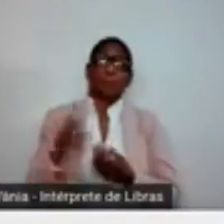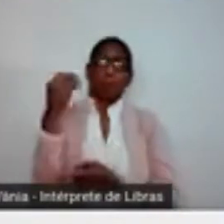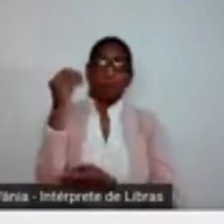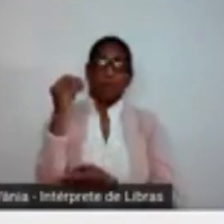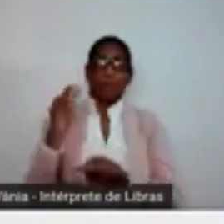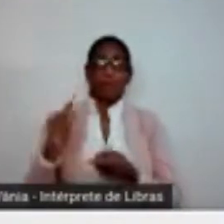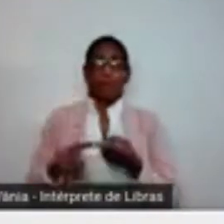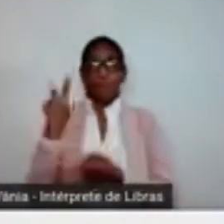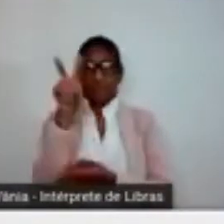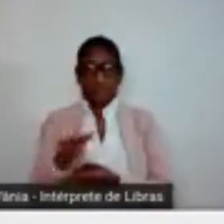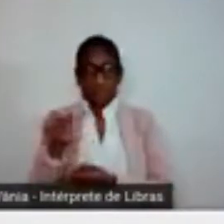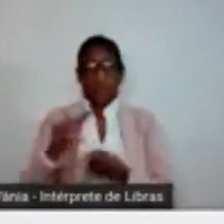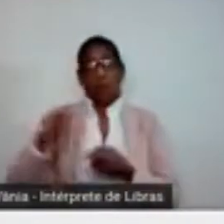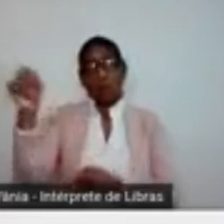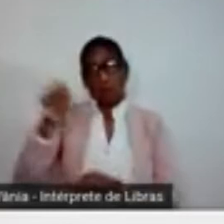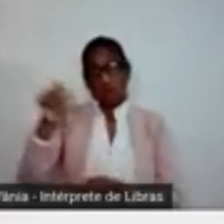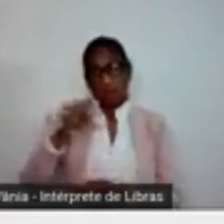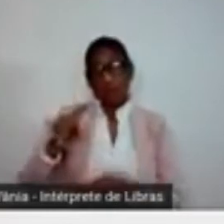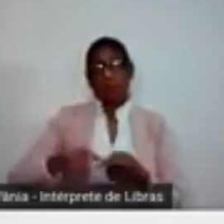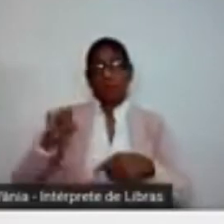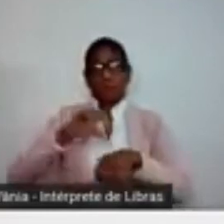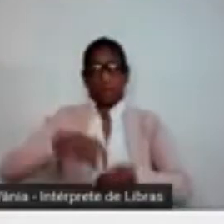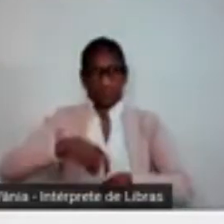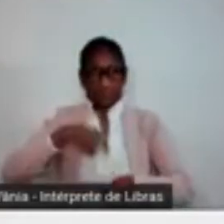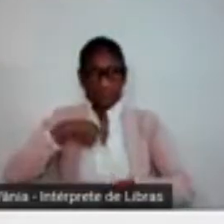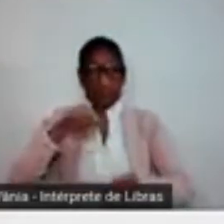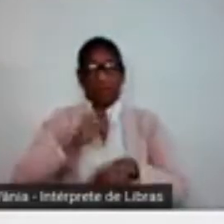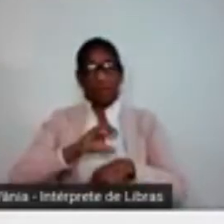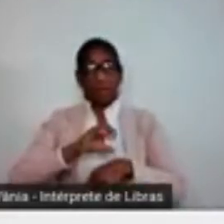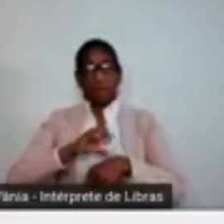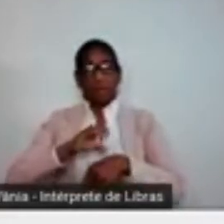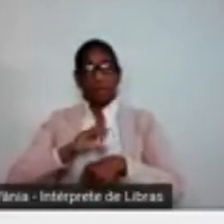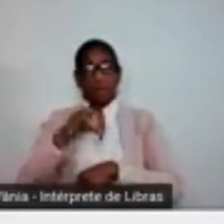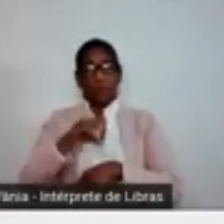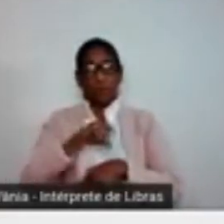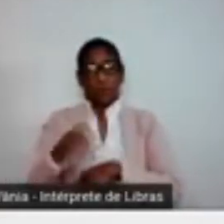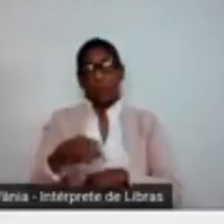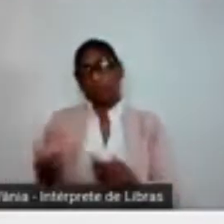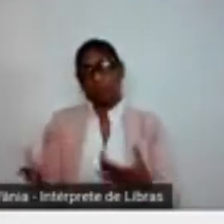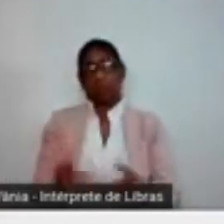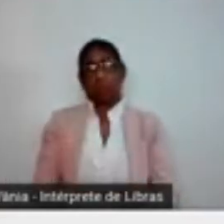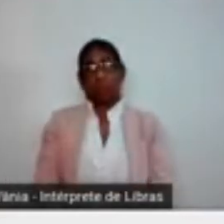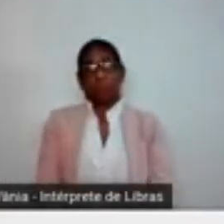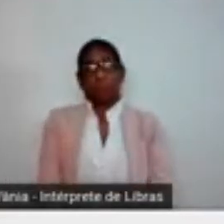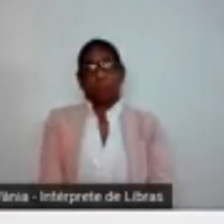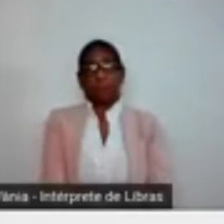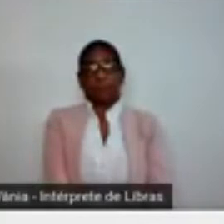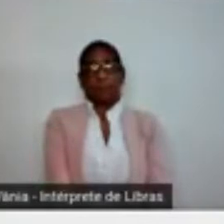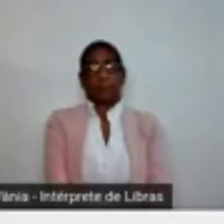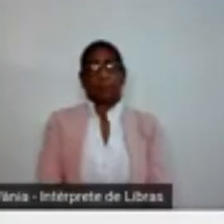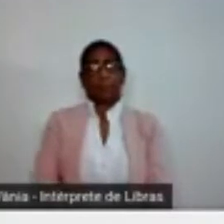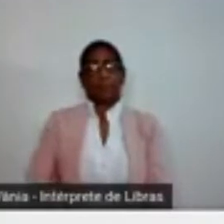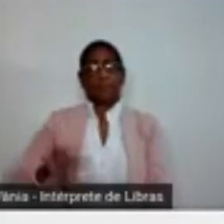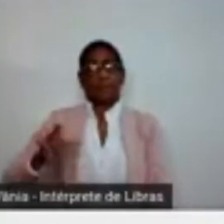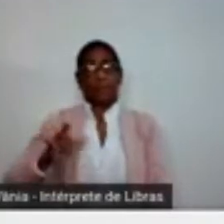Alegre, Viamão, Alvorada, Gravataí e Cachoeirinha, se eu não me engano. Nós tivemos